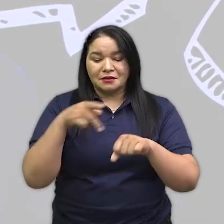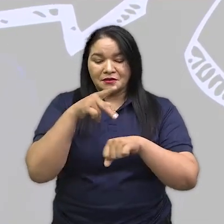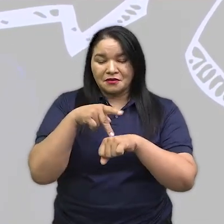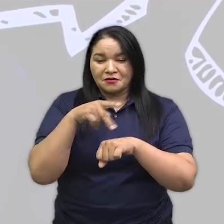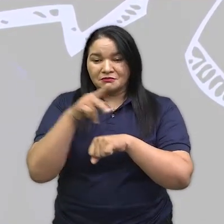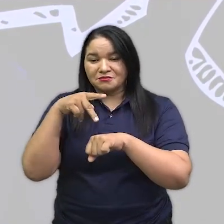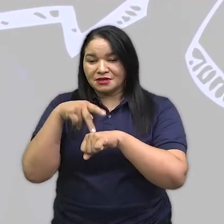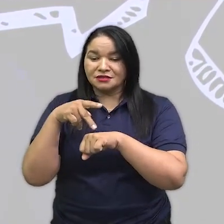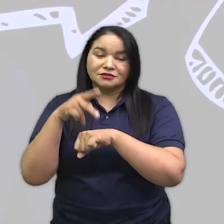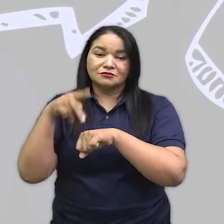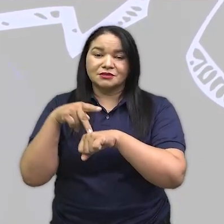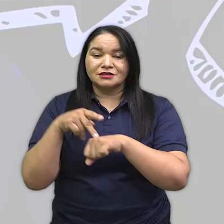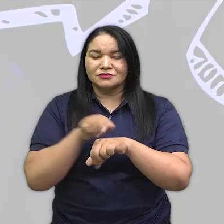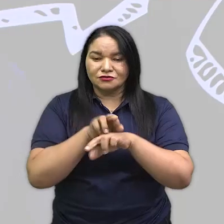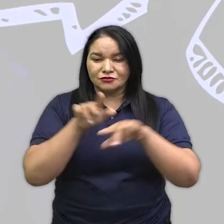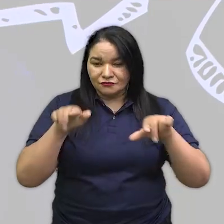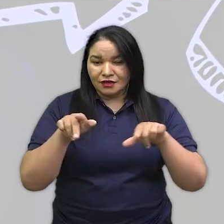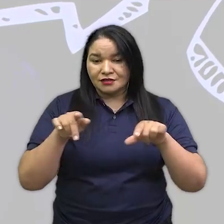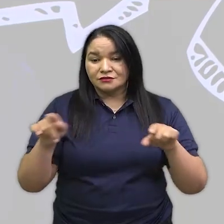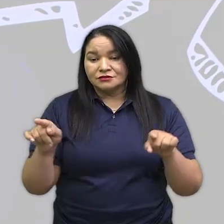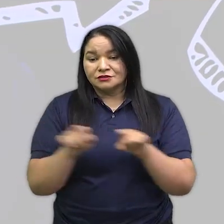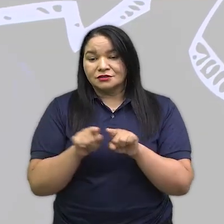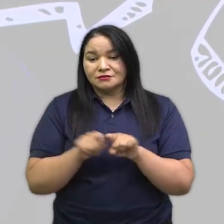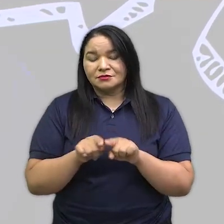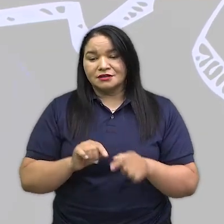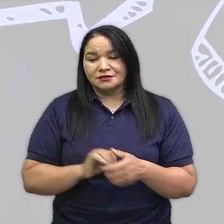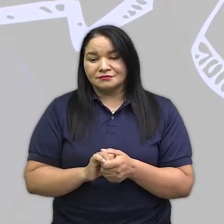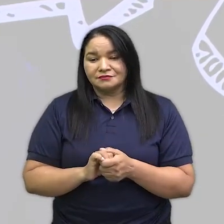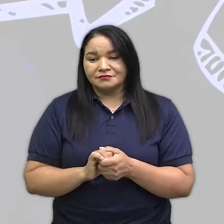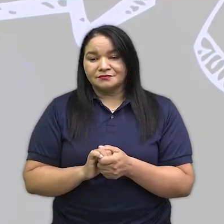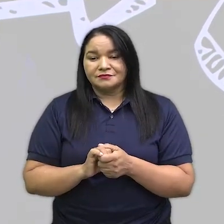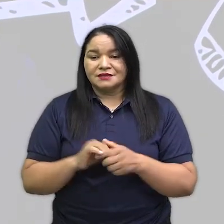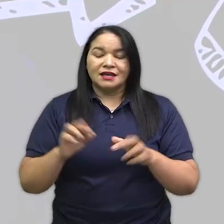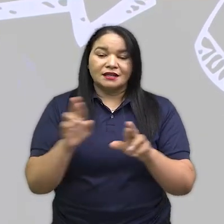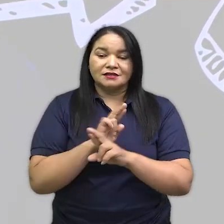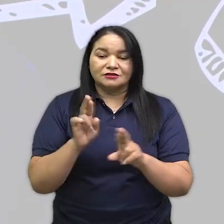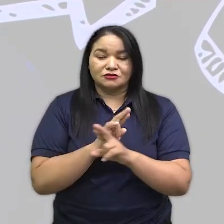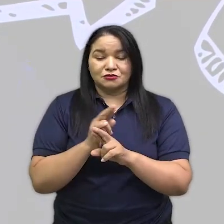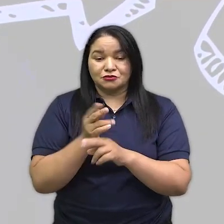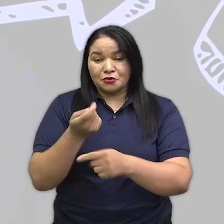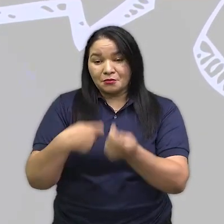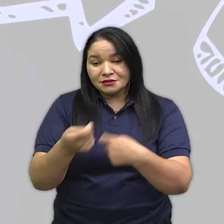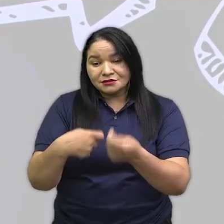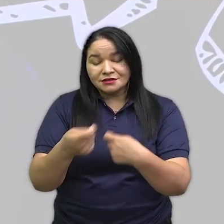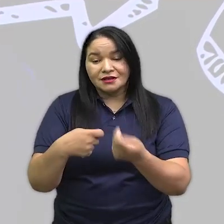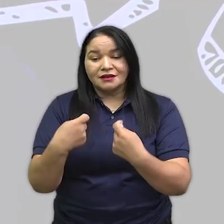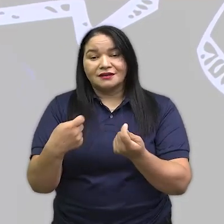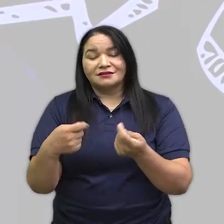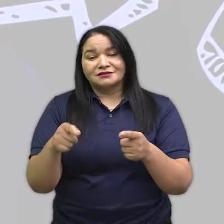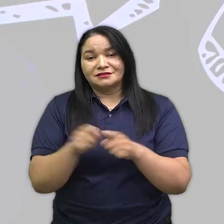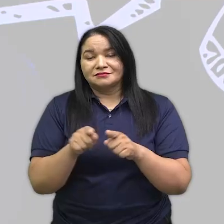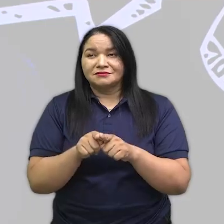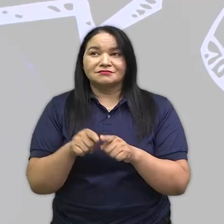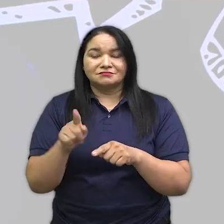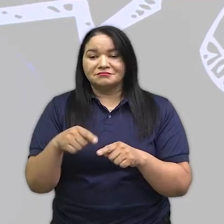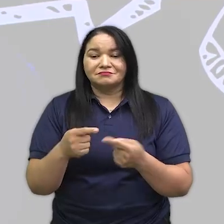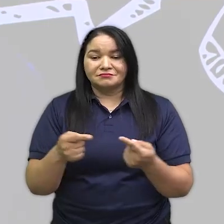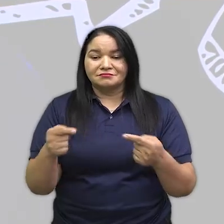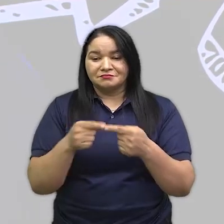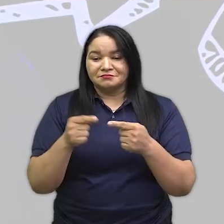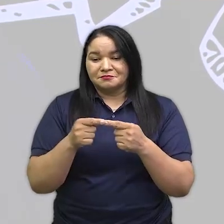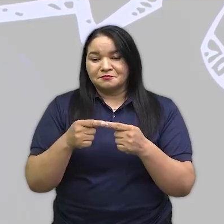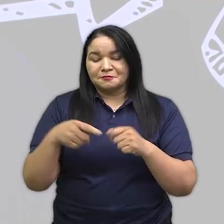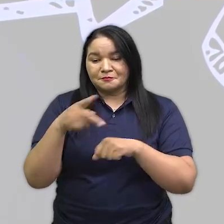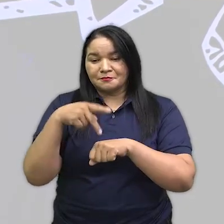às relações entre os países, né? Então, essa geografia entre, essas relações comerciais, essas